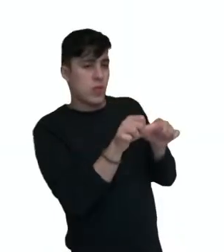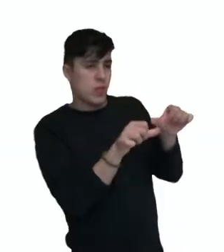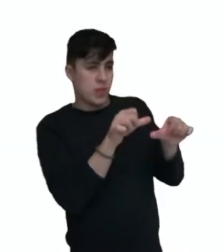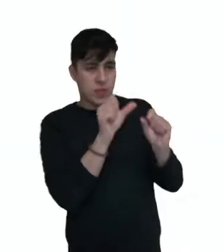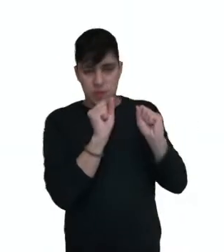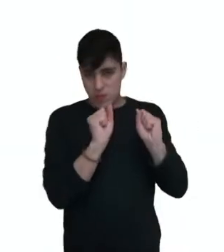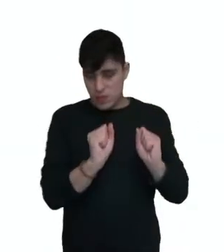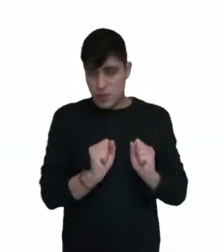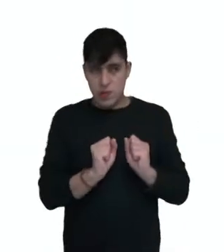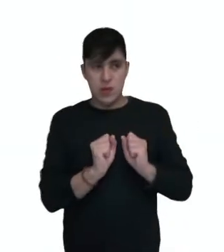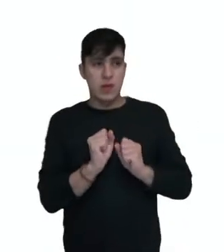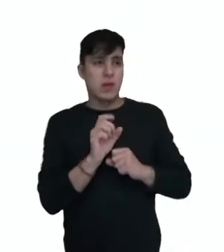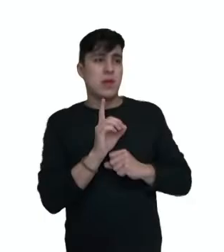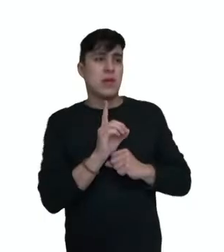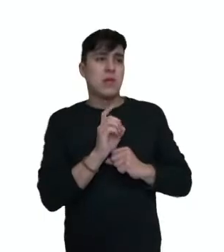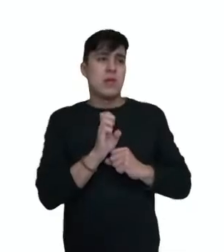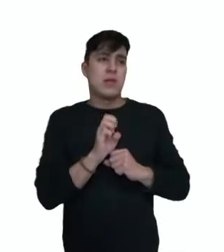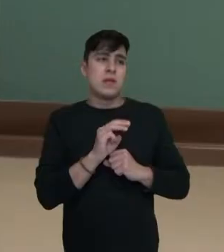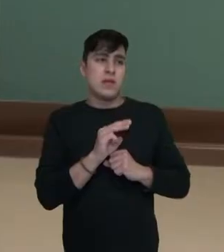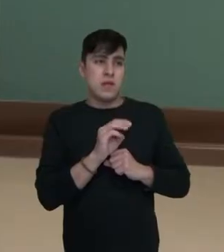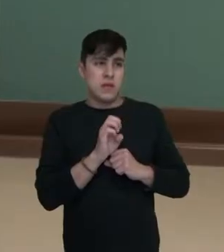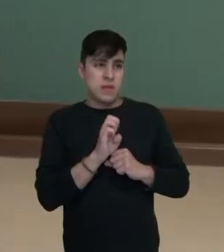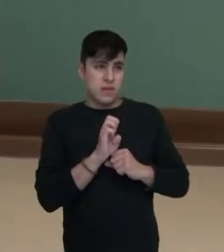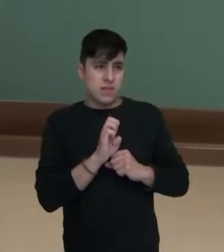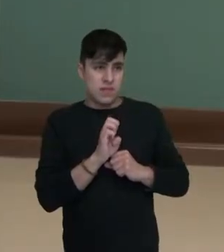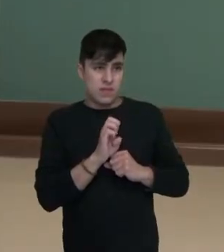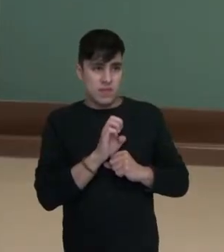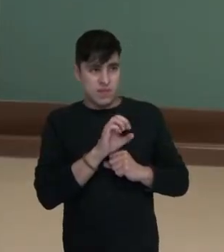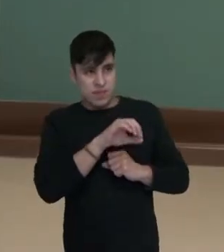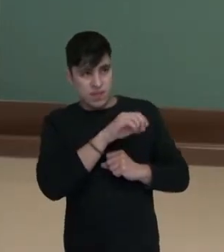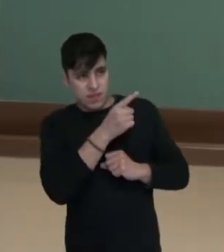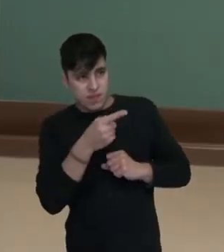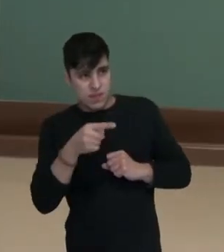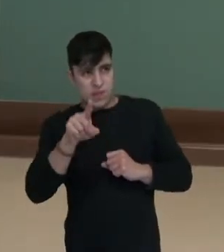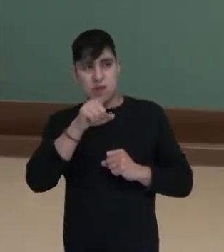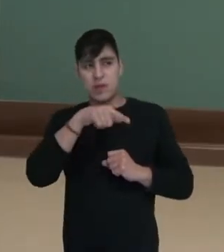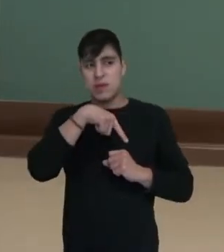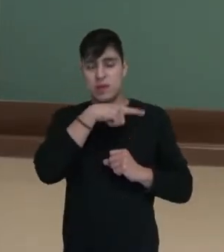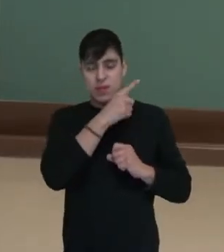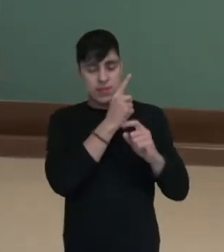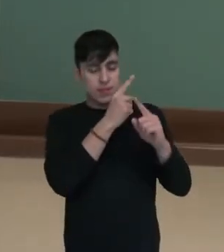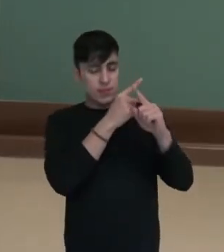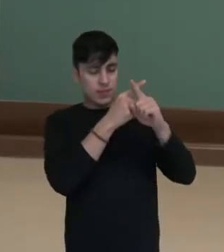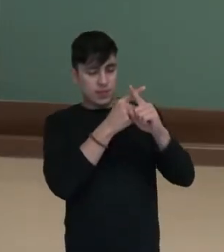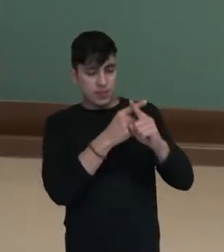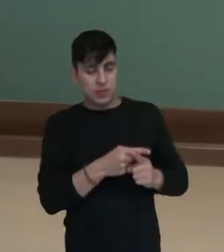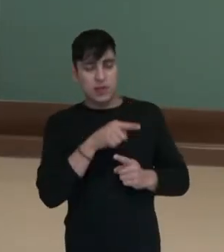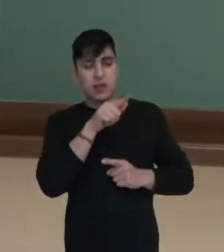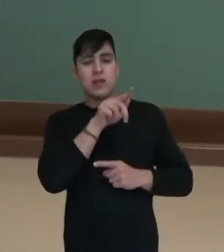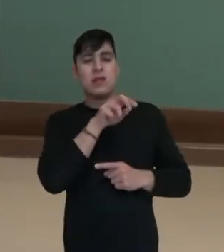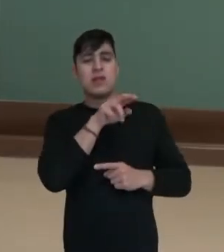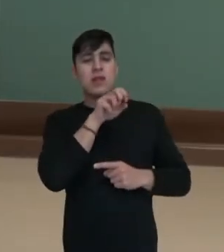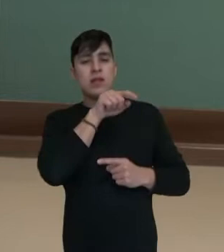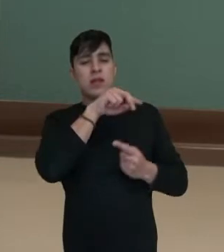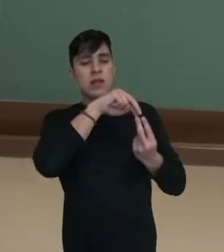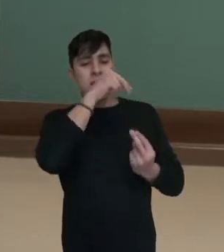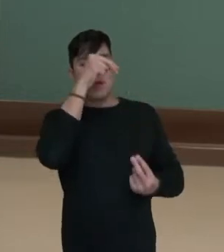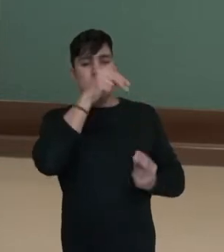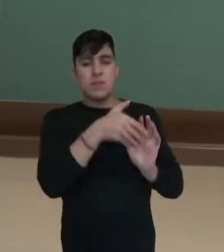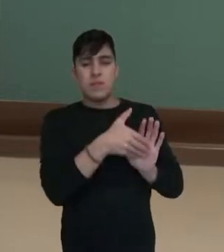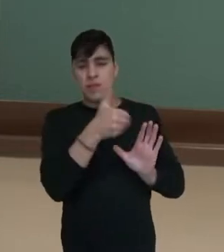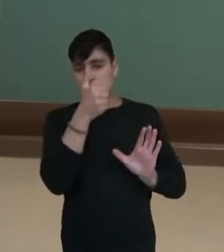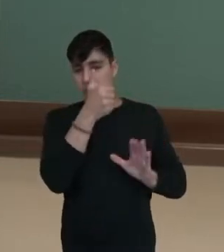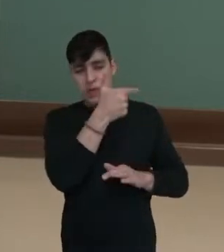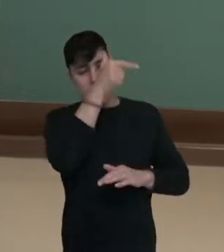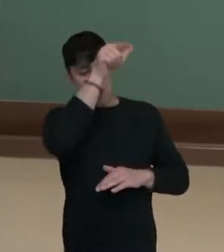ser deleção, ou seja, eu tenho o gene, aquele cromossomo, e aquele gene determinado ele foi deletado. Ele